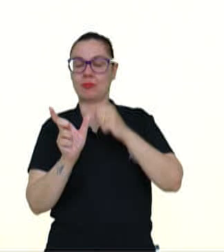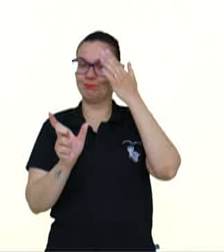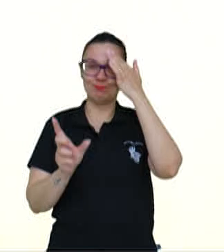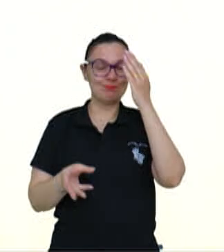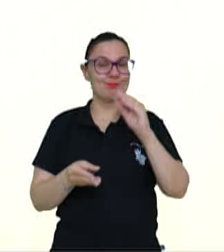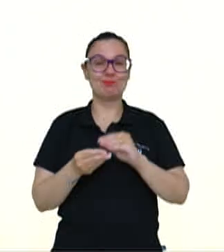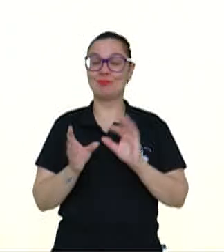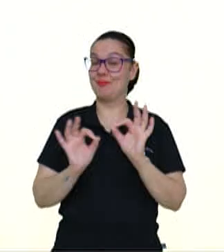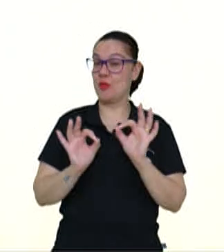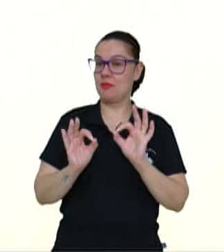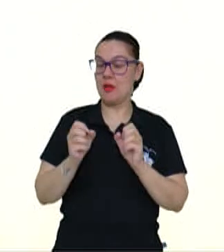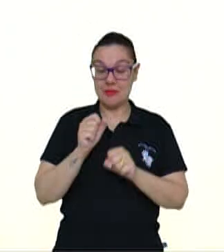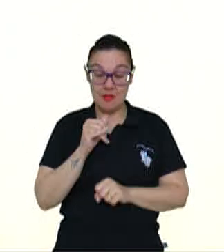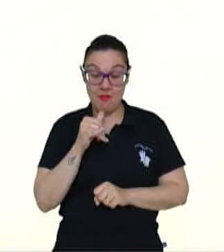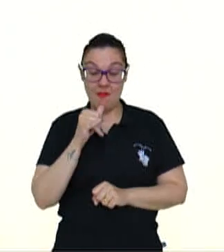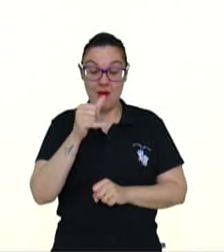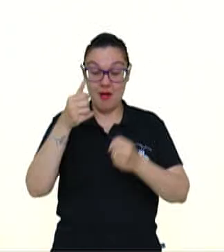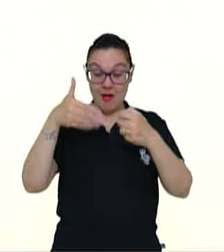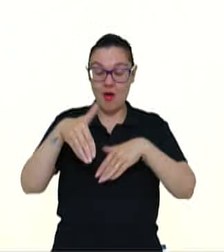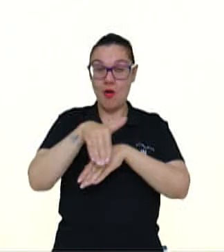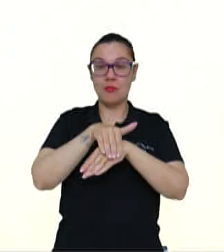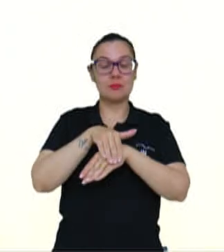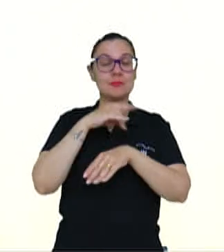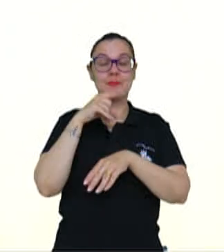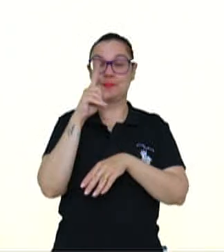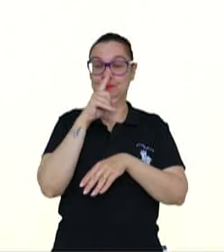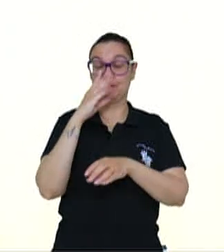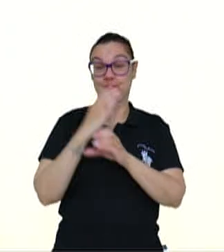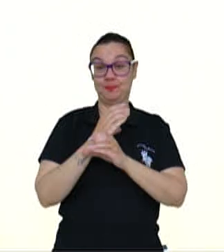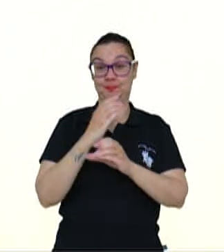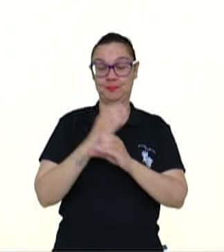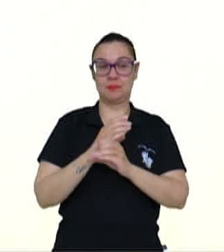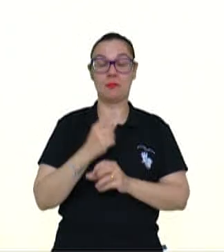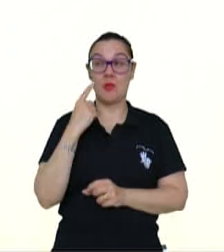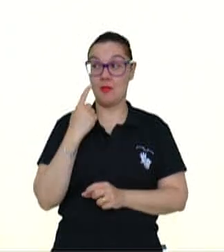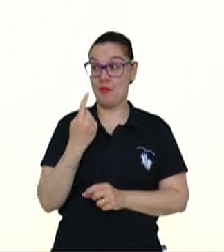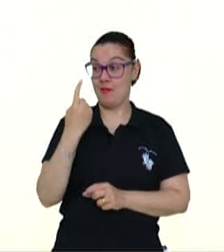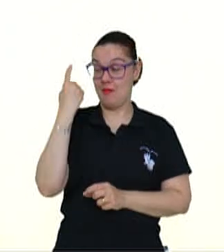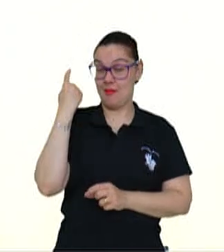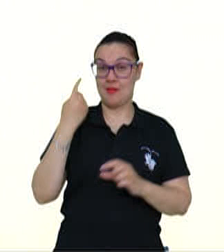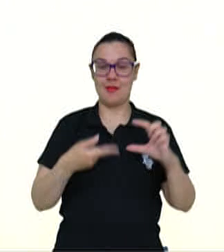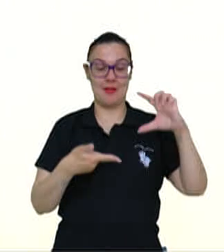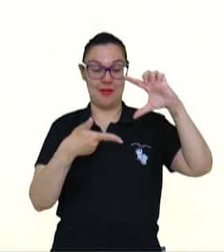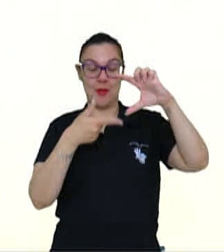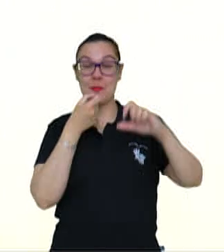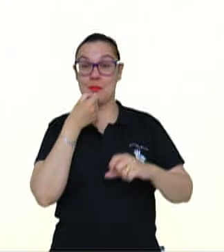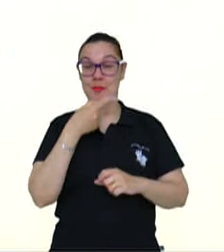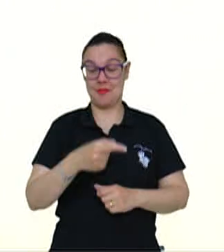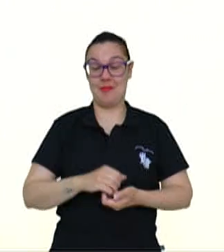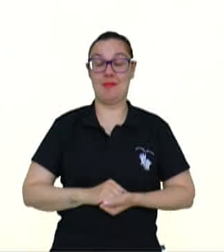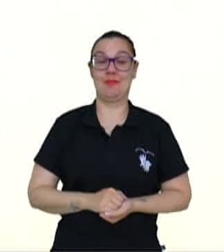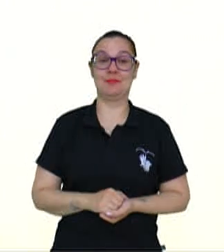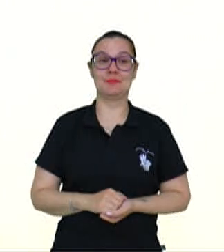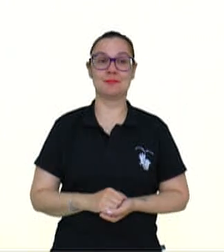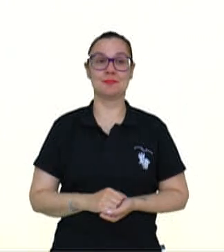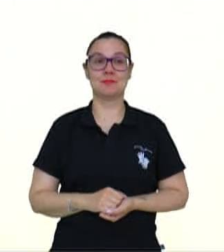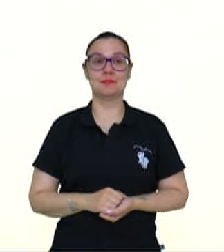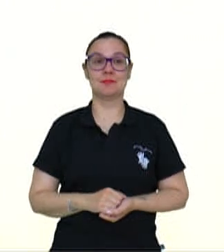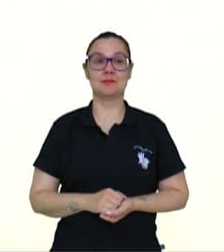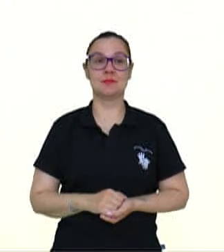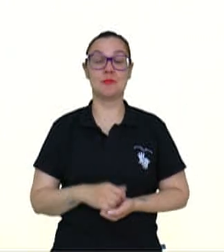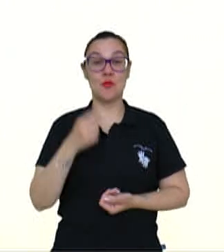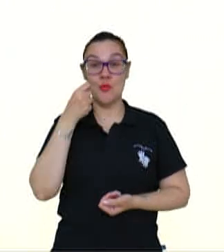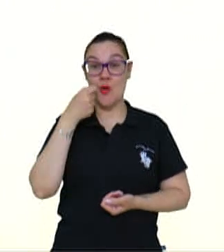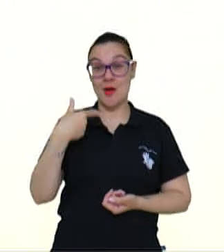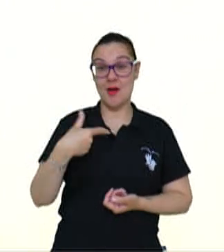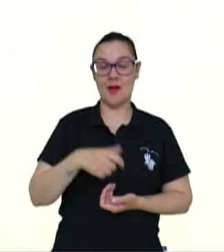alguma palavra na mensagem e pode acabar tendo uma falha de comunicação. Observem essa vinheta, essa charge do Gaturro.